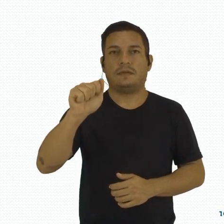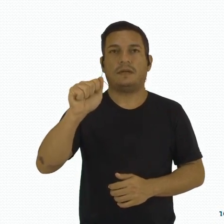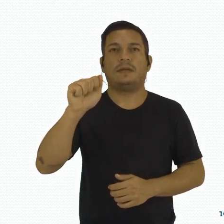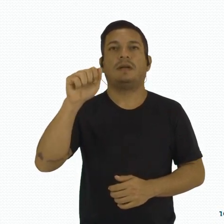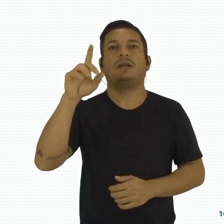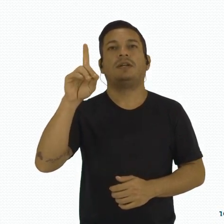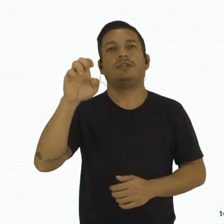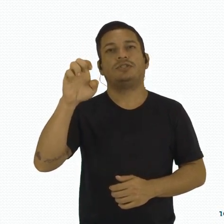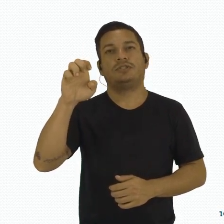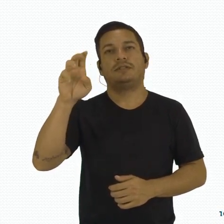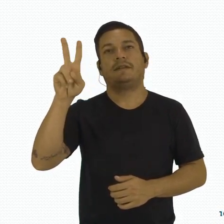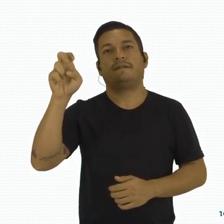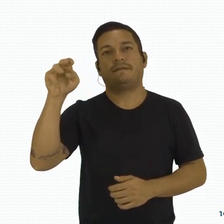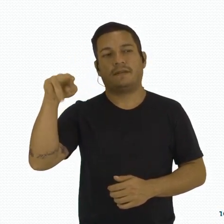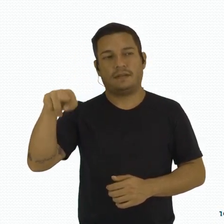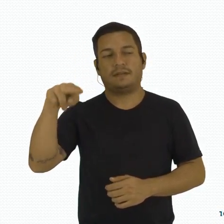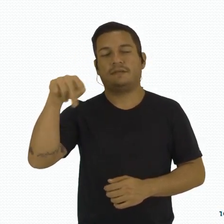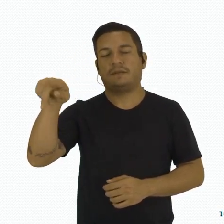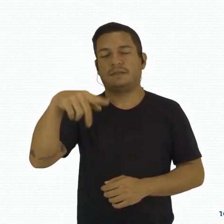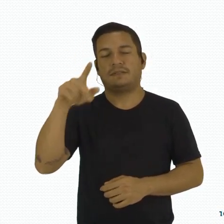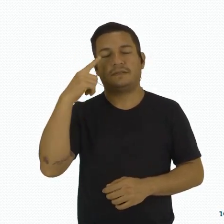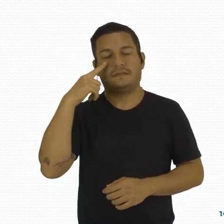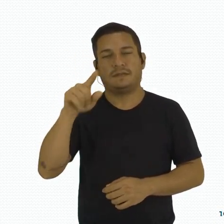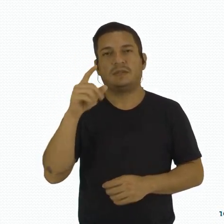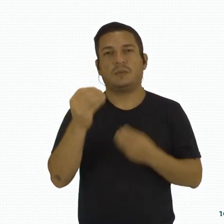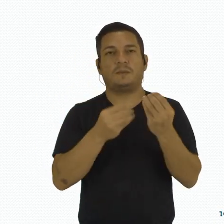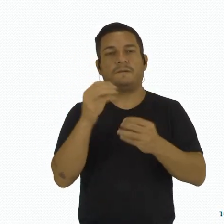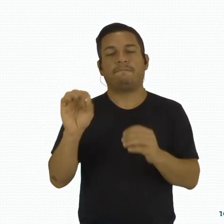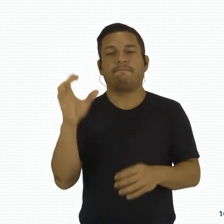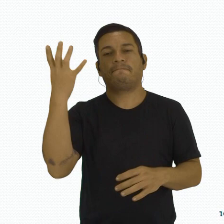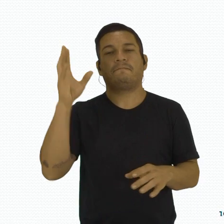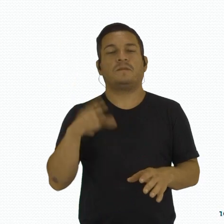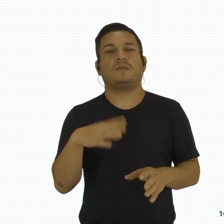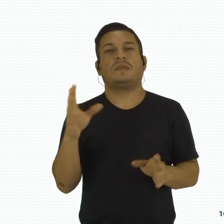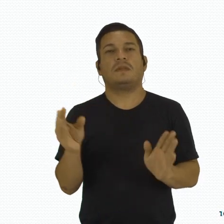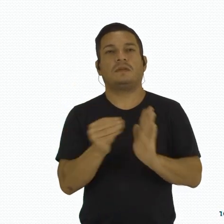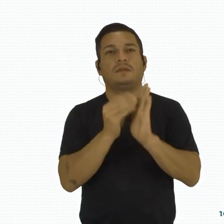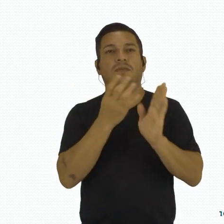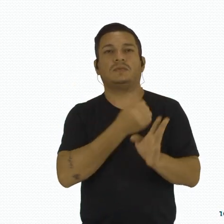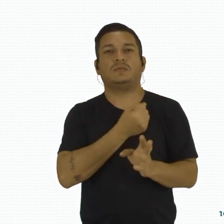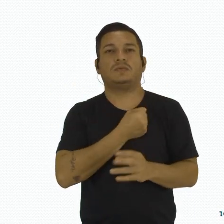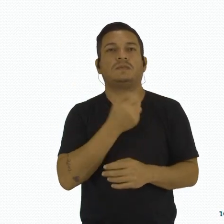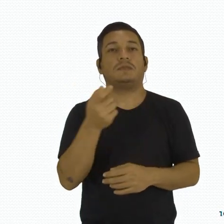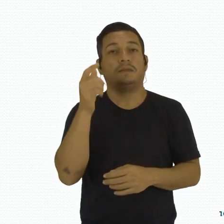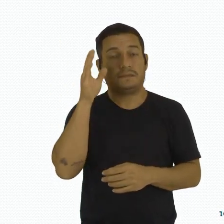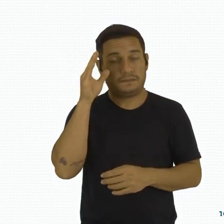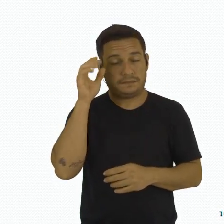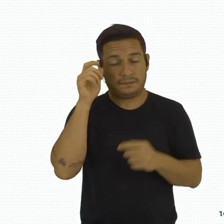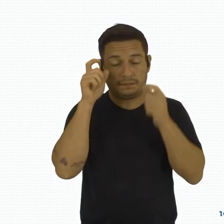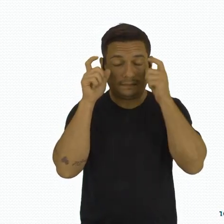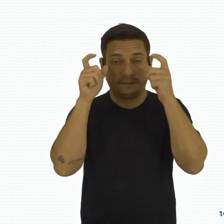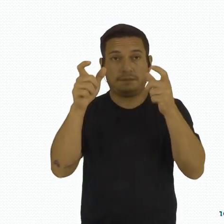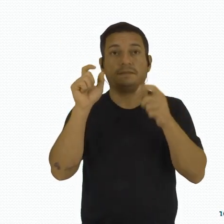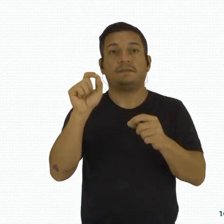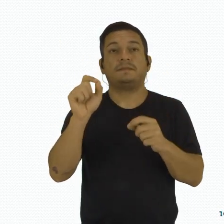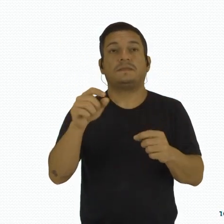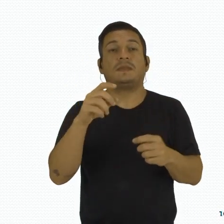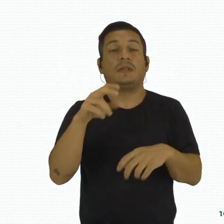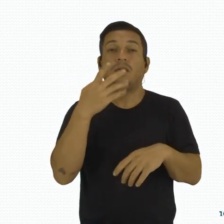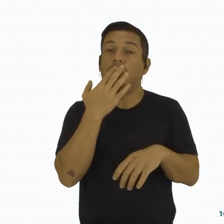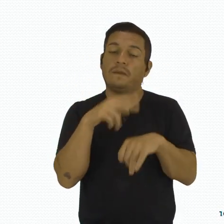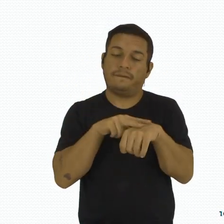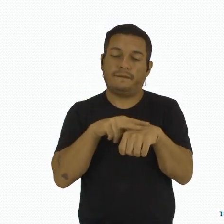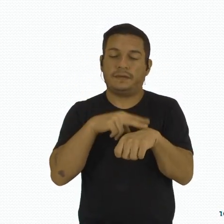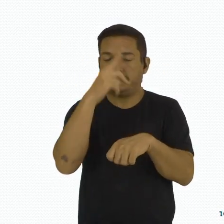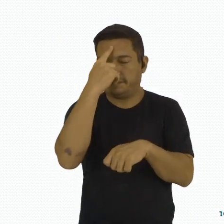ilustrar aí como é que acontece a inclusão desses conjuntos. Então vamos lá, ó. Vamos se concentrar primeiro do lado esquerdo, né, na parte verde. Nós temos